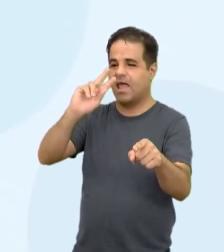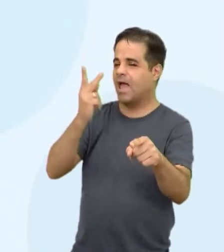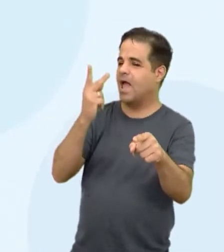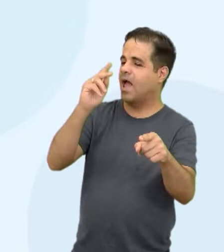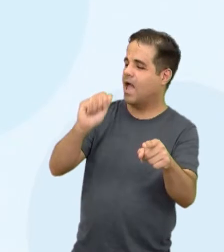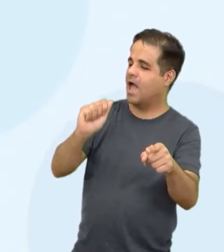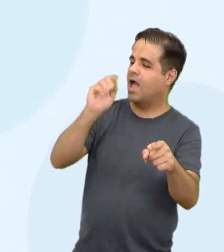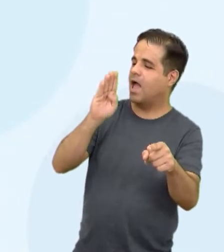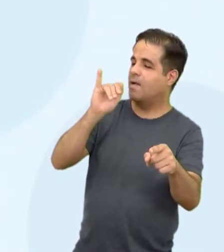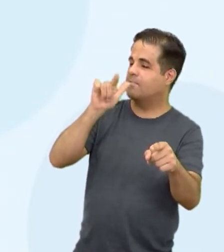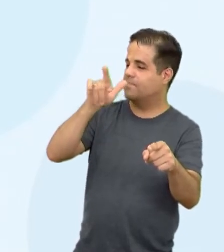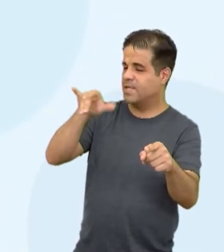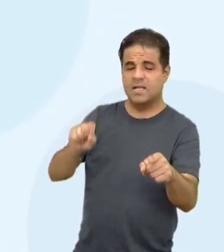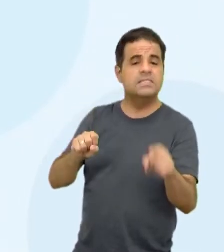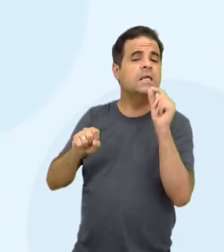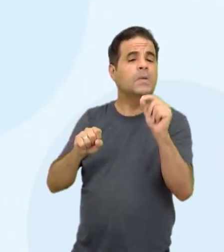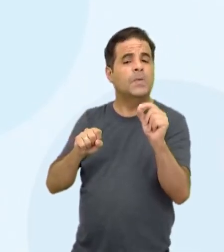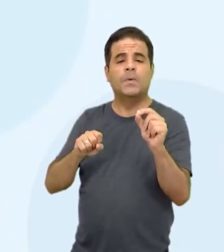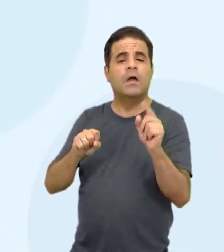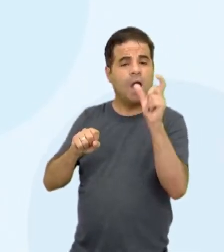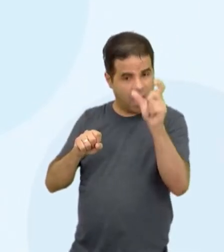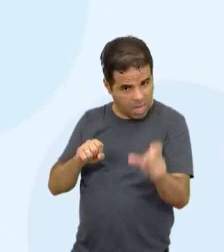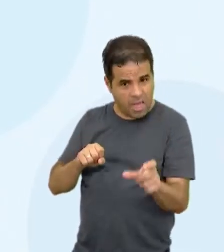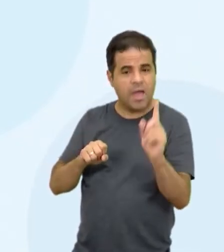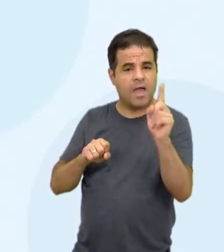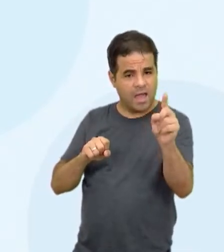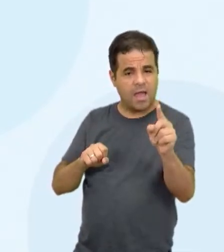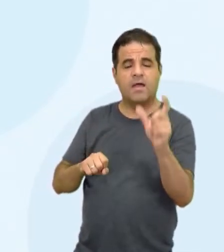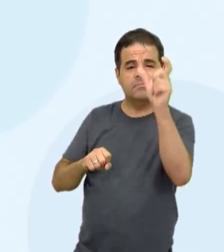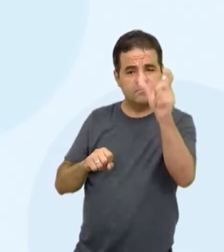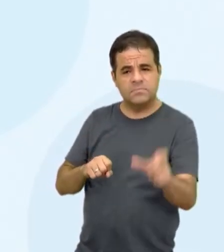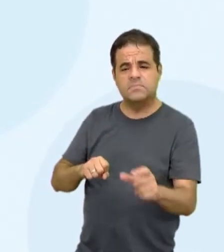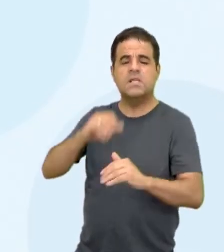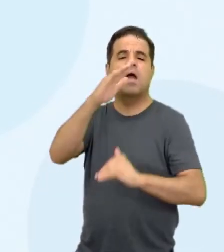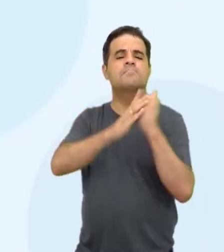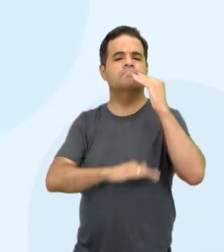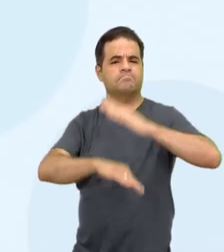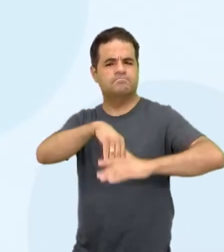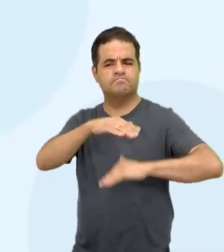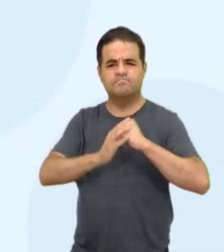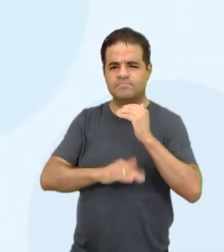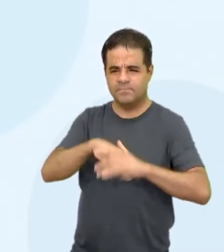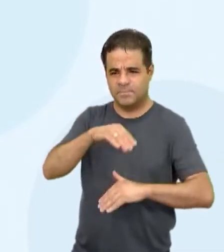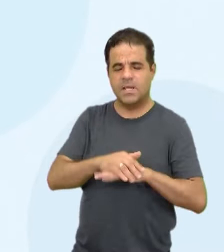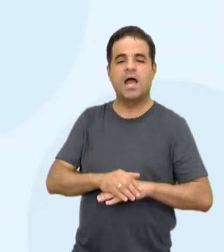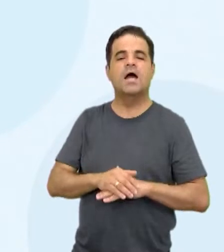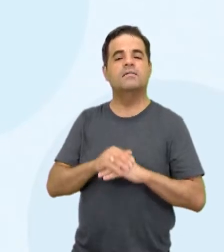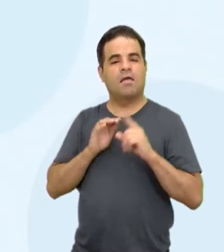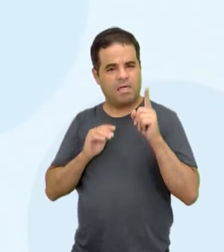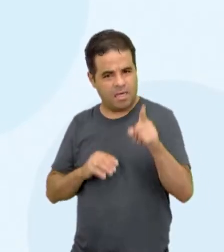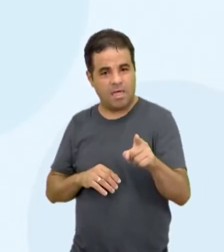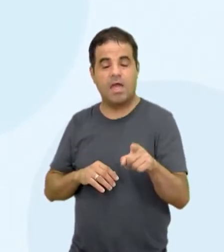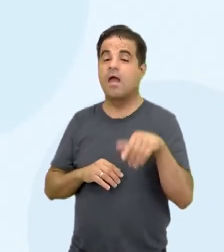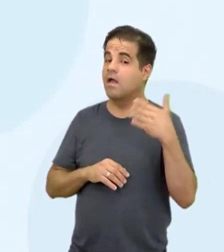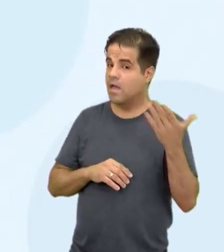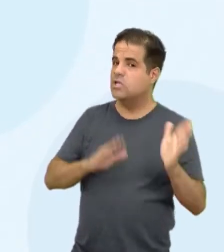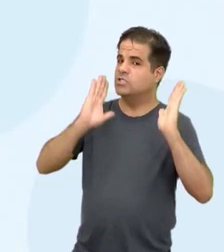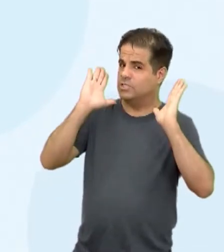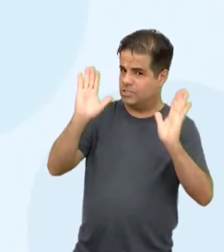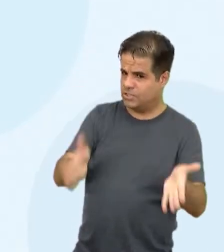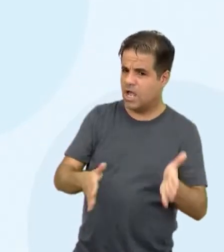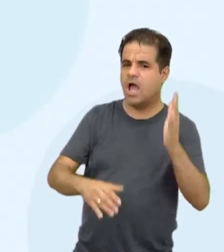habilis. E aí, o habilis vem justamente disso, né? De habilidade, de habilidoso. Então, ele